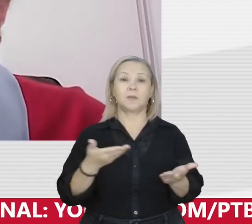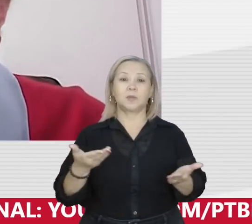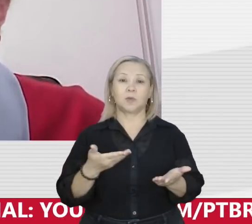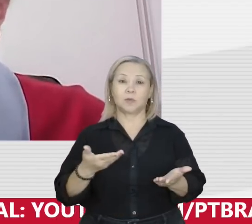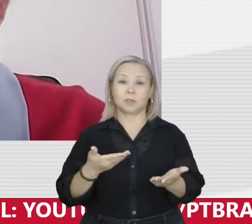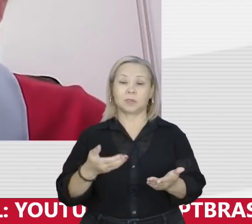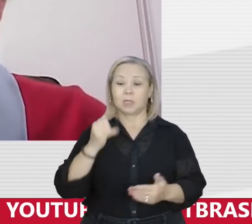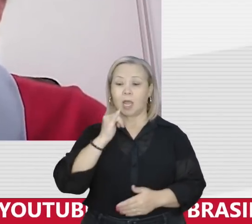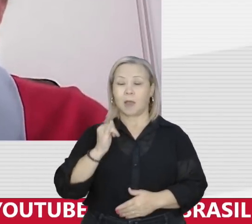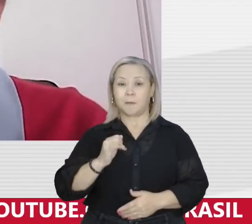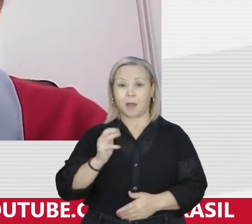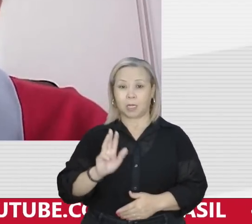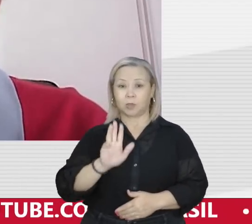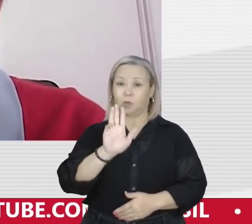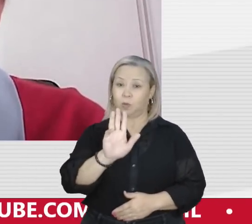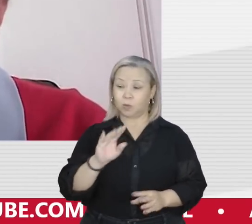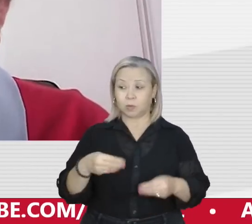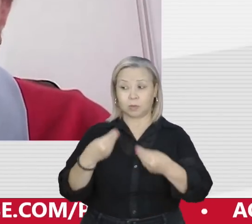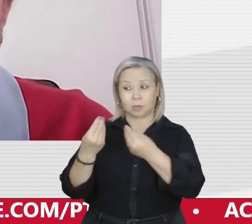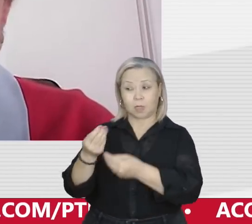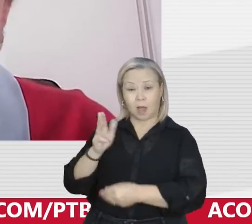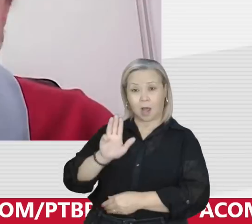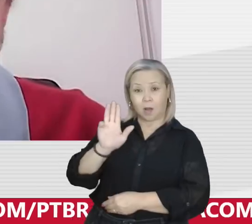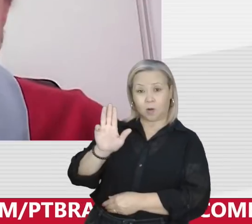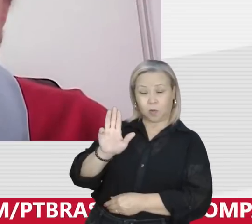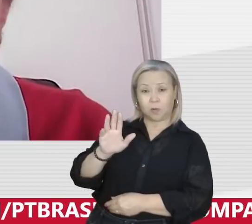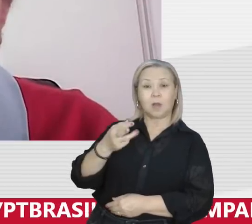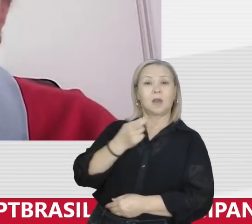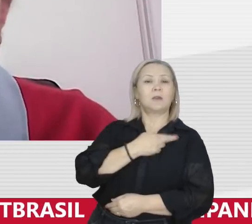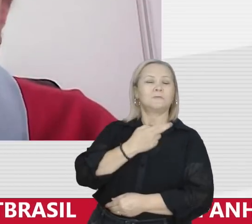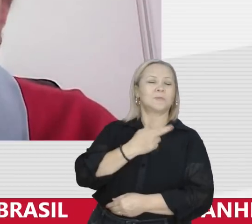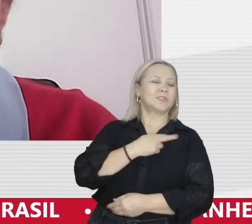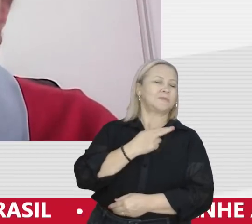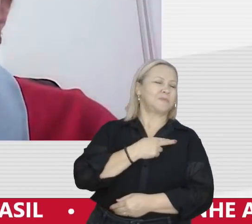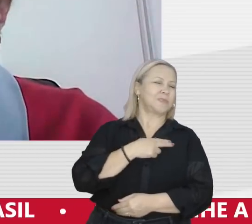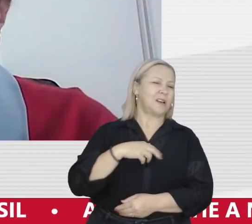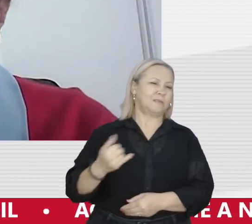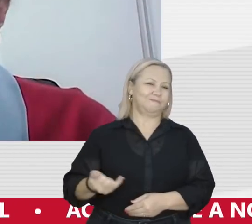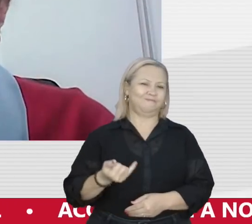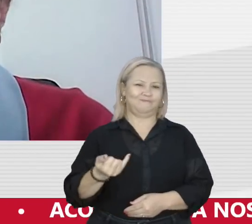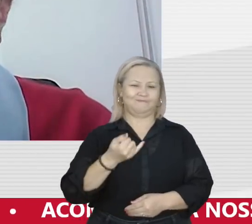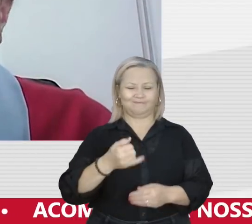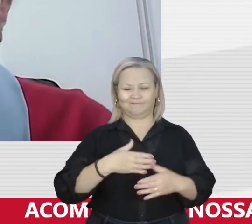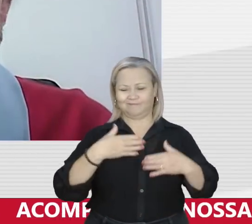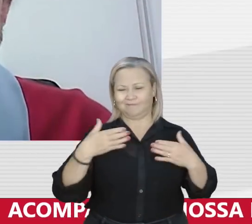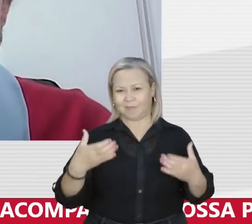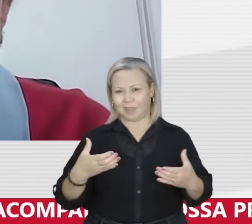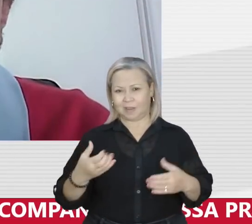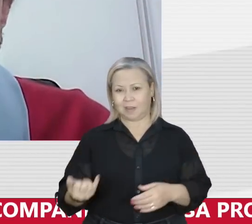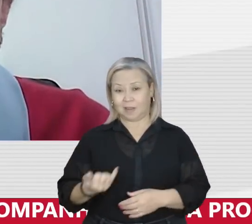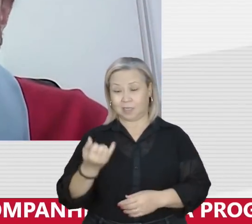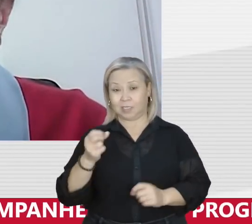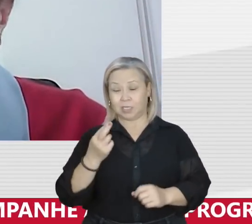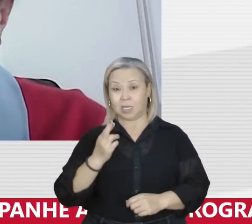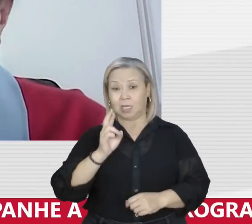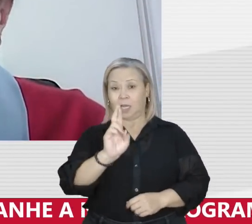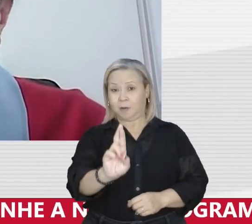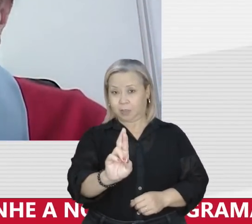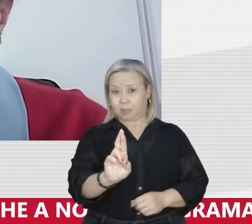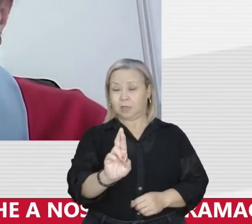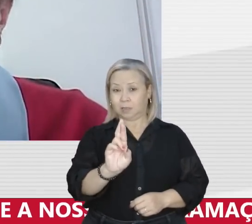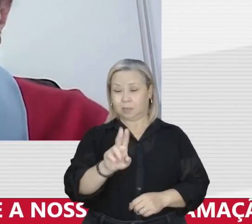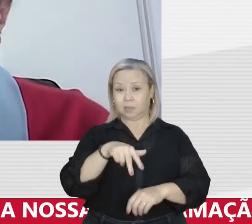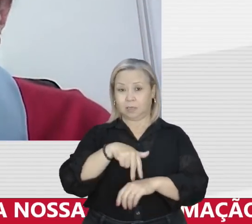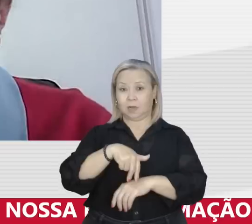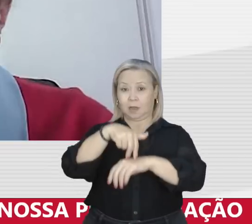Lula. Isso dá a ele uma responsabilidade muito grande também, né? De que essa representatividade